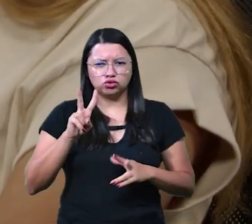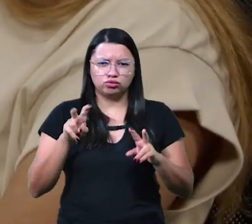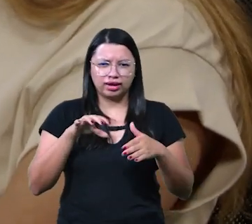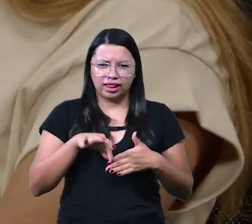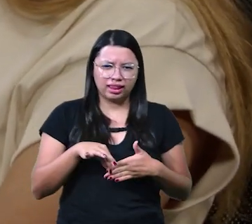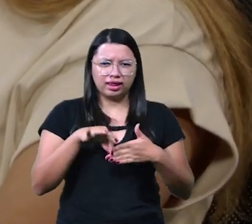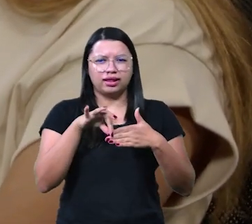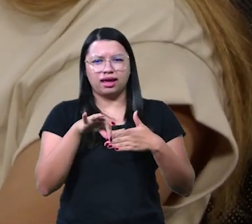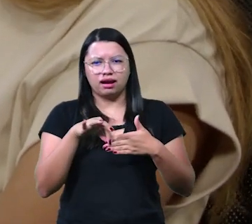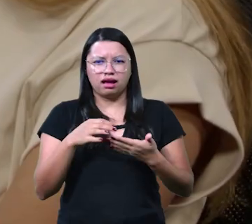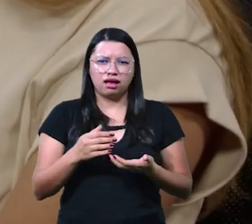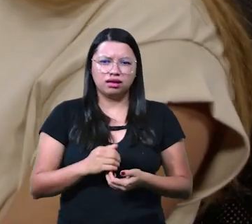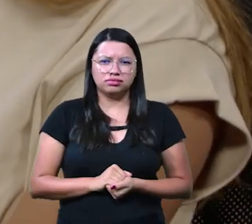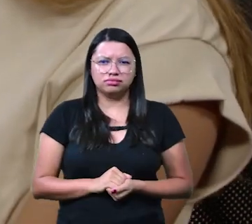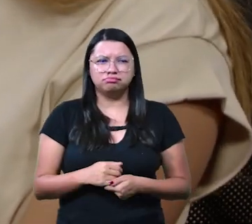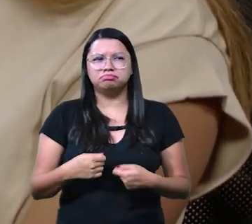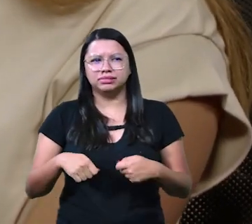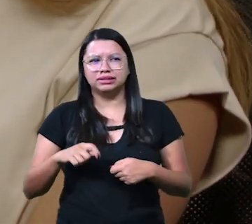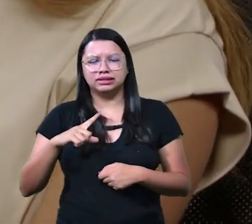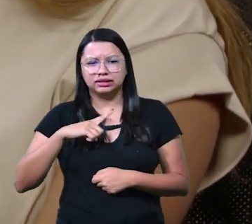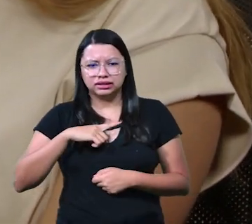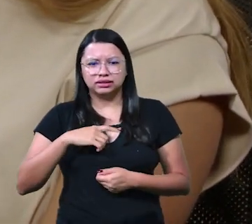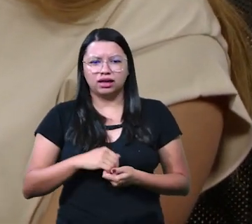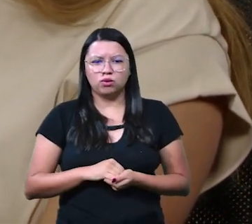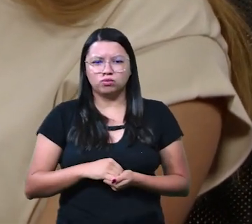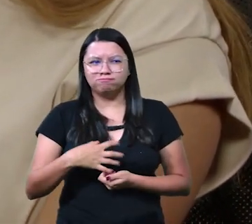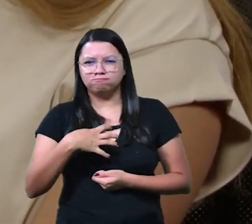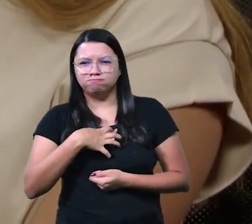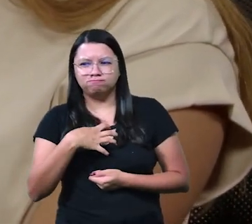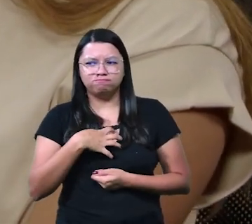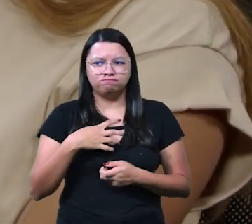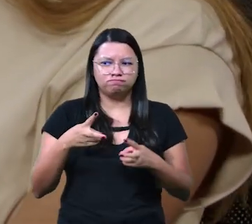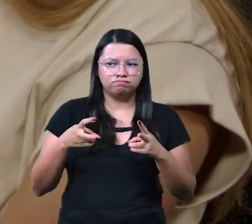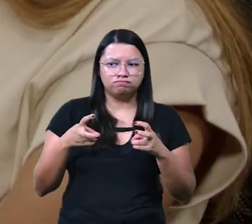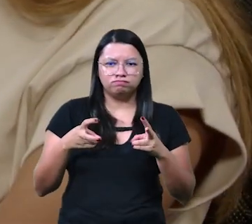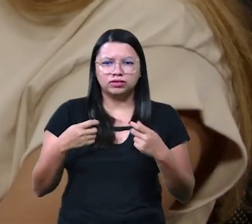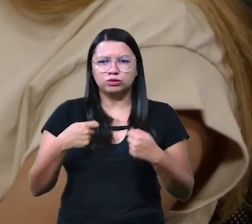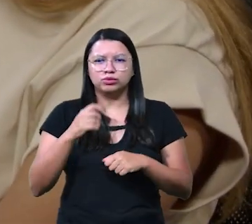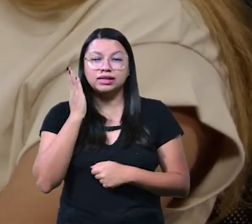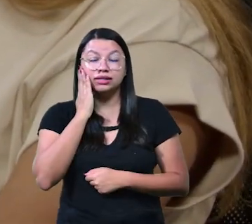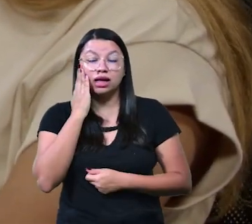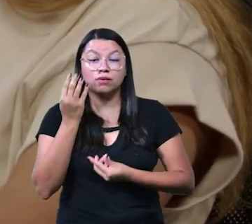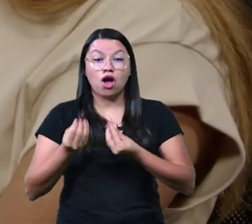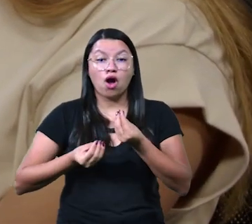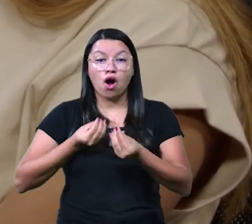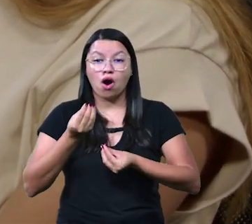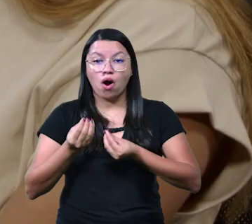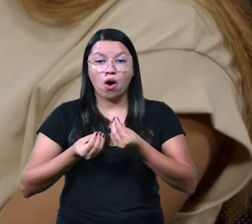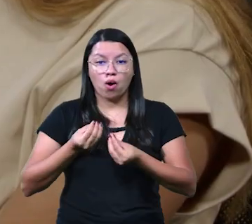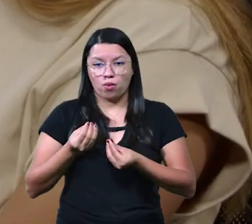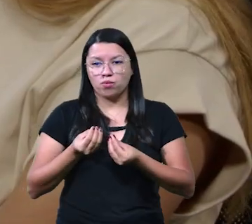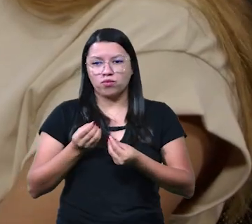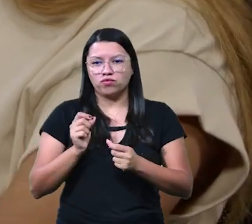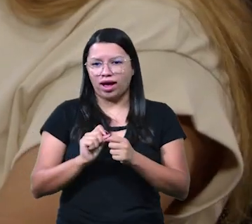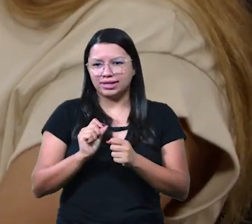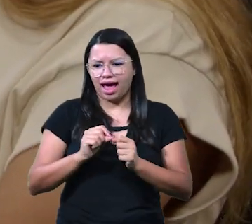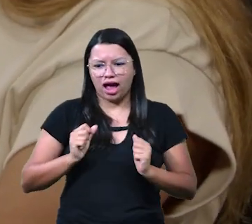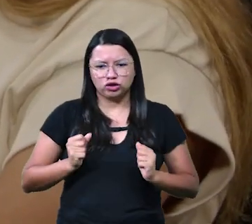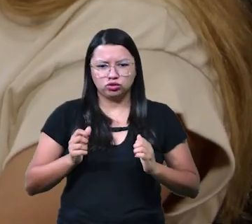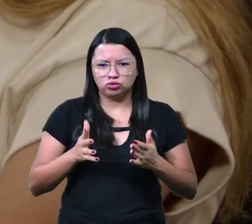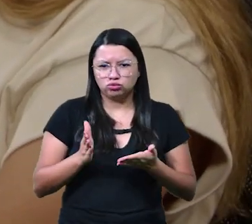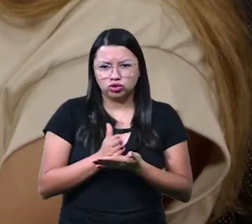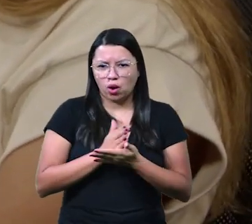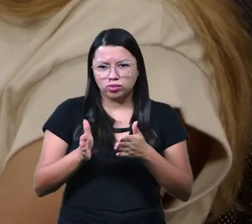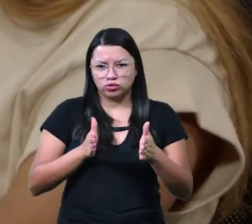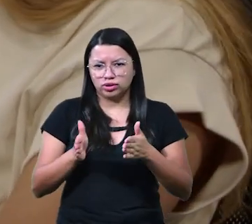liderança, ela tem que ter um feeling. Você tem que saber como lidar em tais situações, porque, como eu falei, né, não